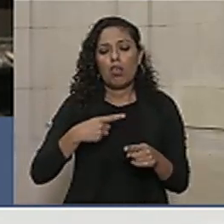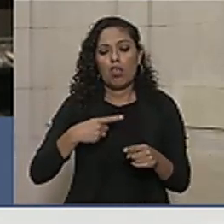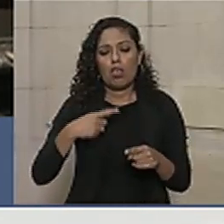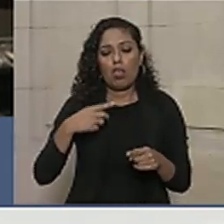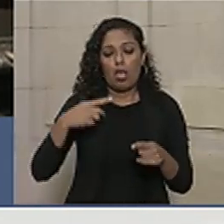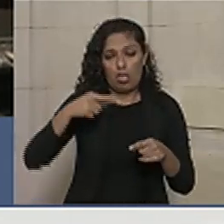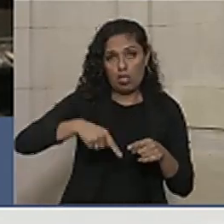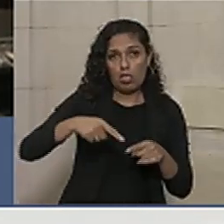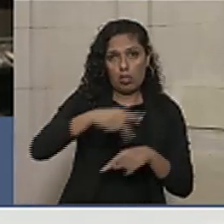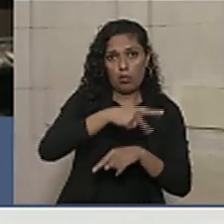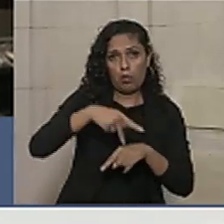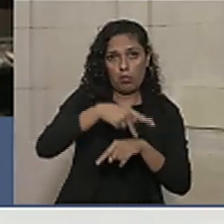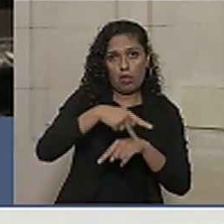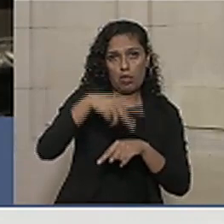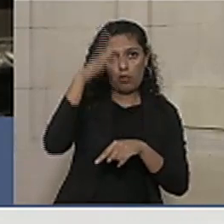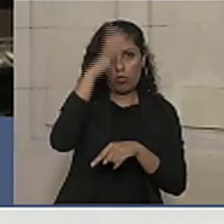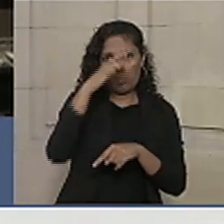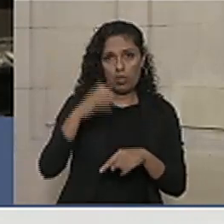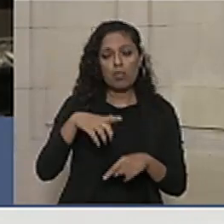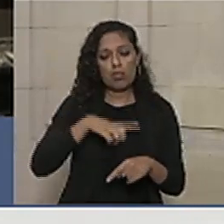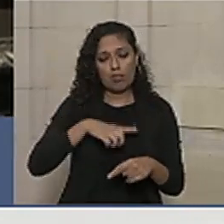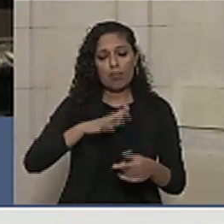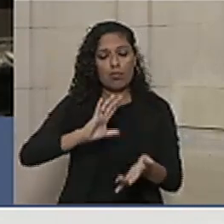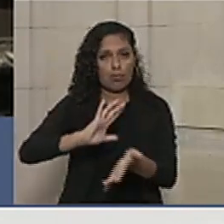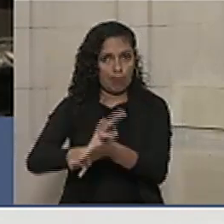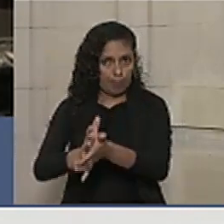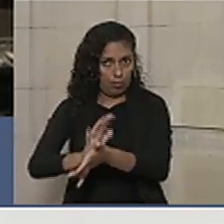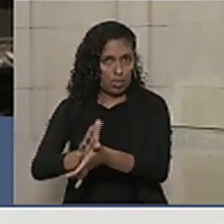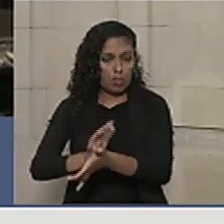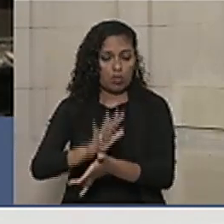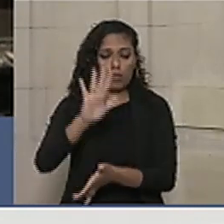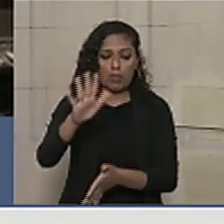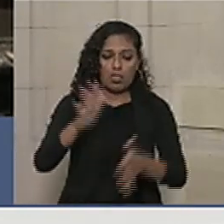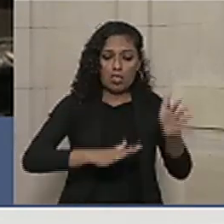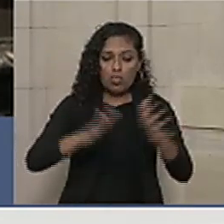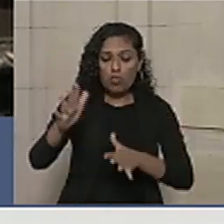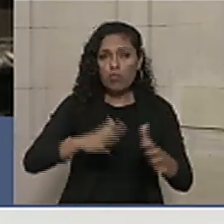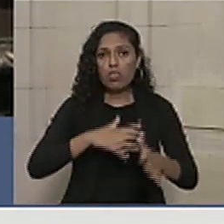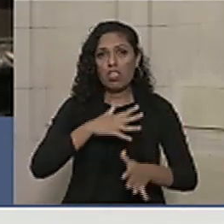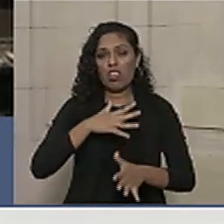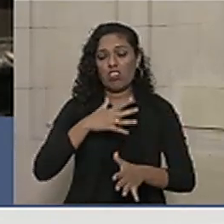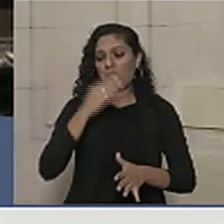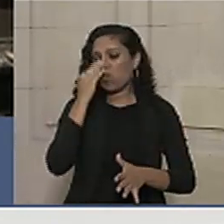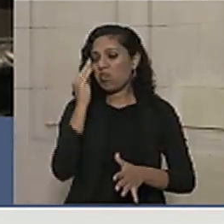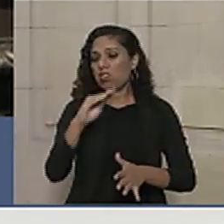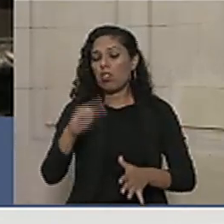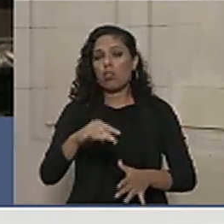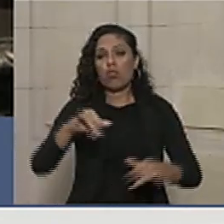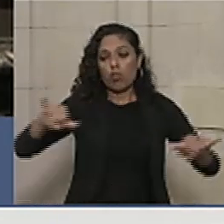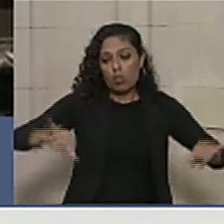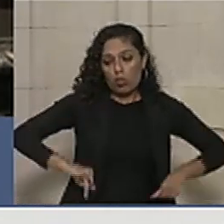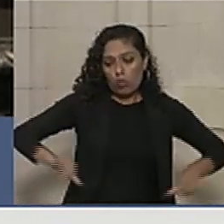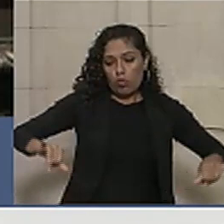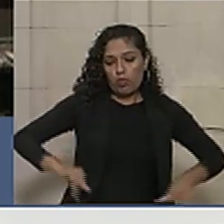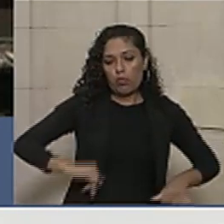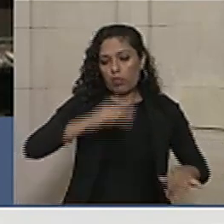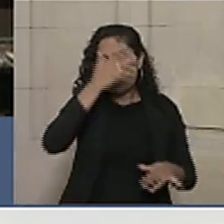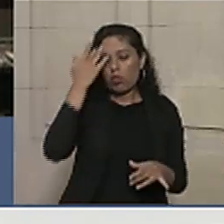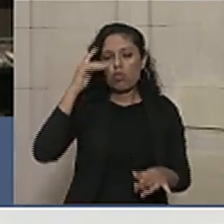no Brasil é ridicularizado e o sofrimento do povo negro é chamado